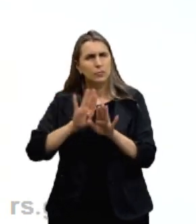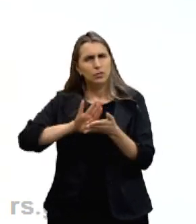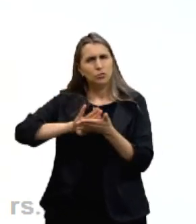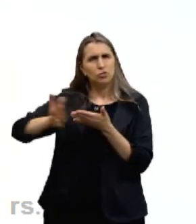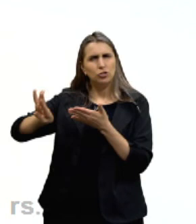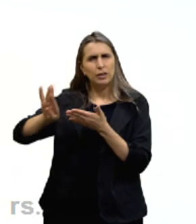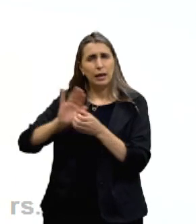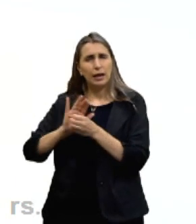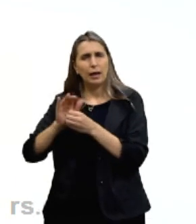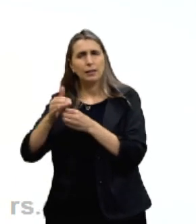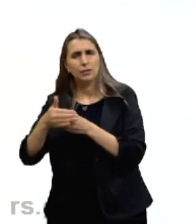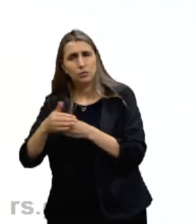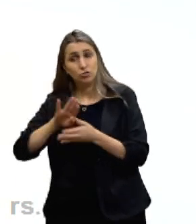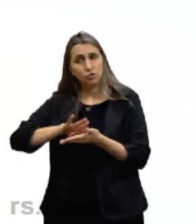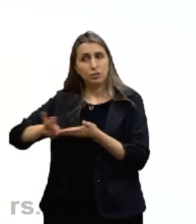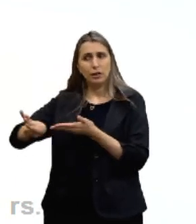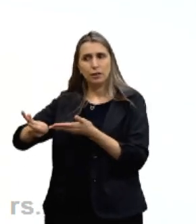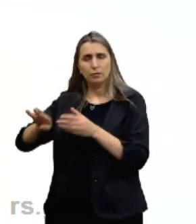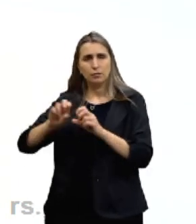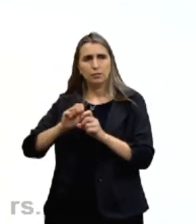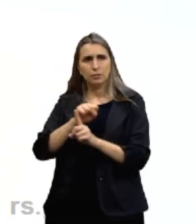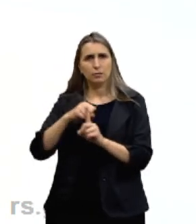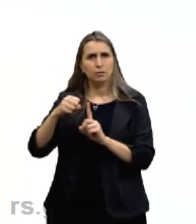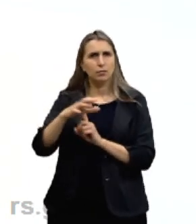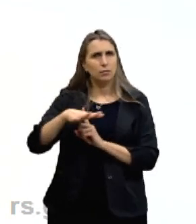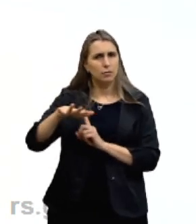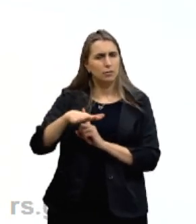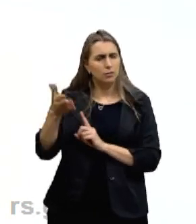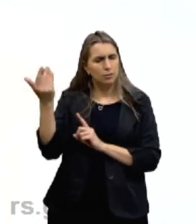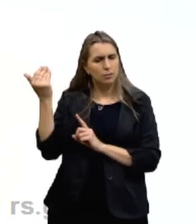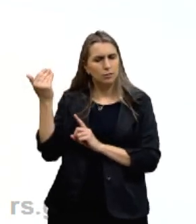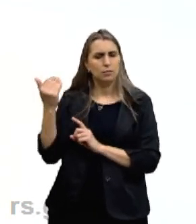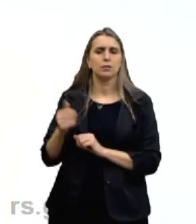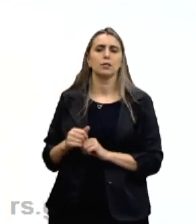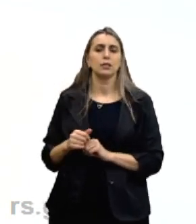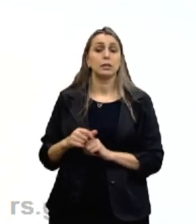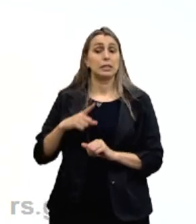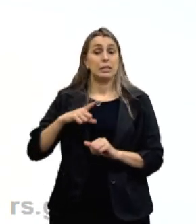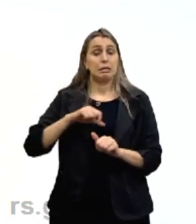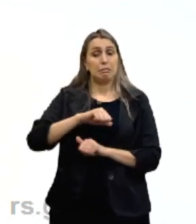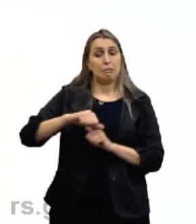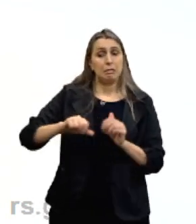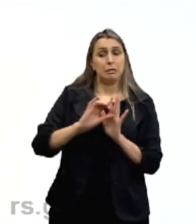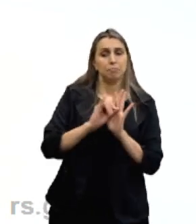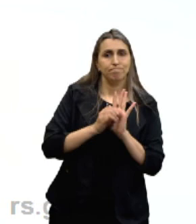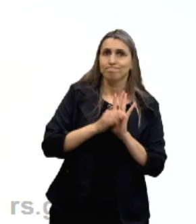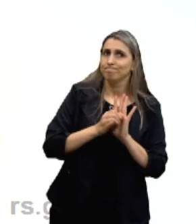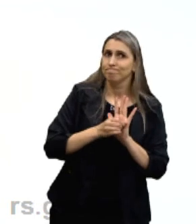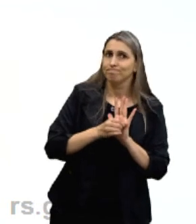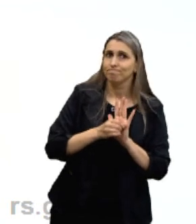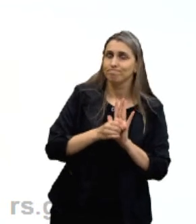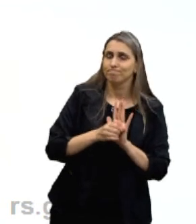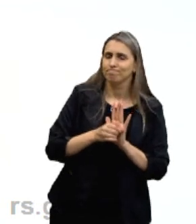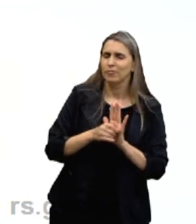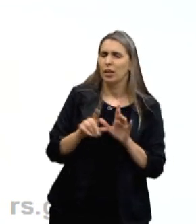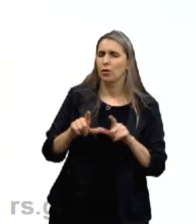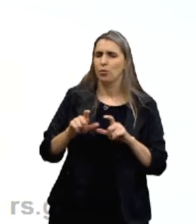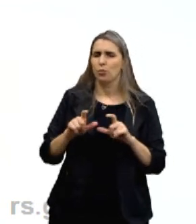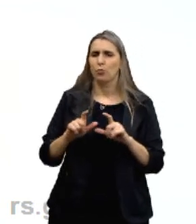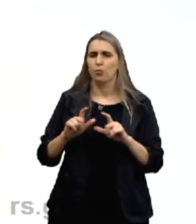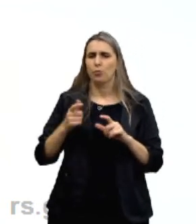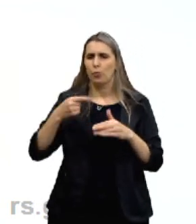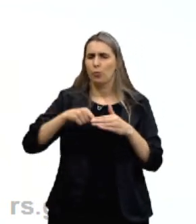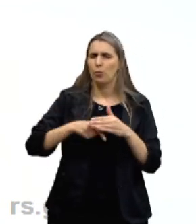da sociedade da época cara só que há uma mudança narrativa aqui a um refinamento muito